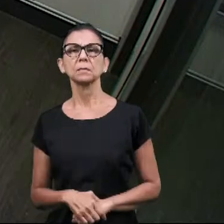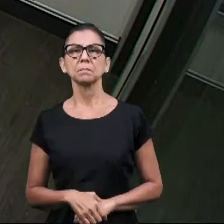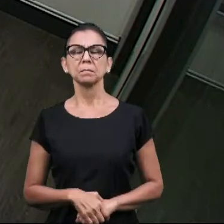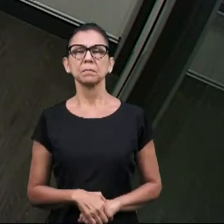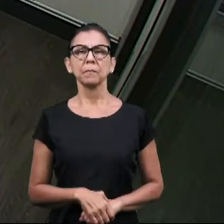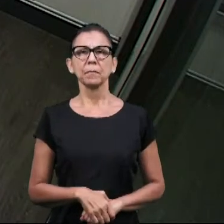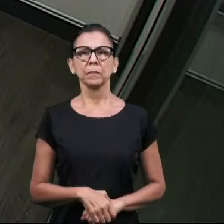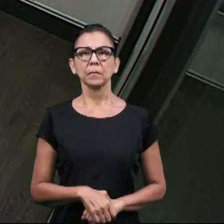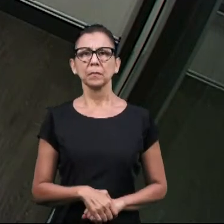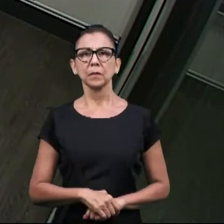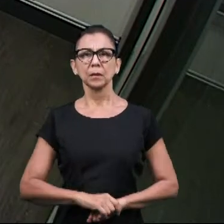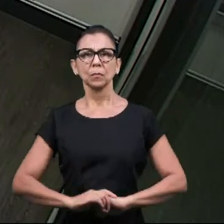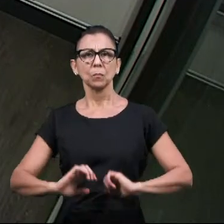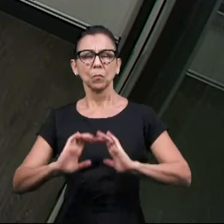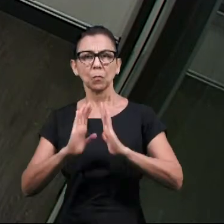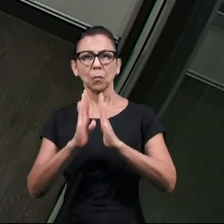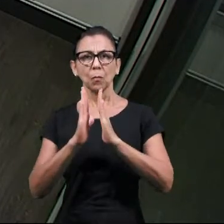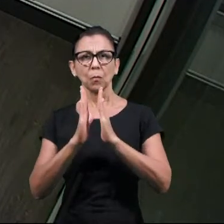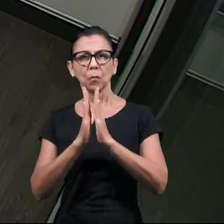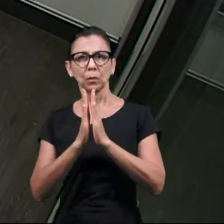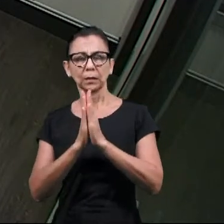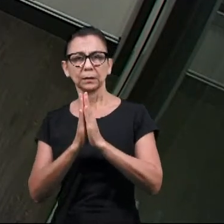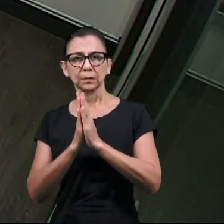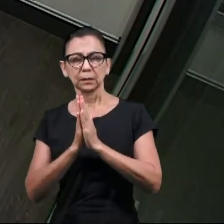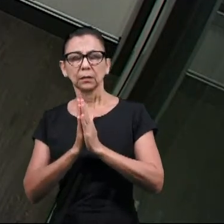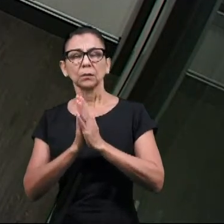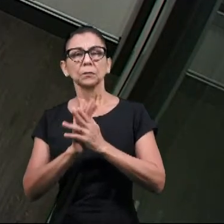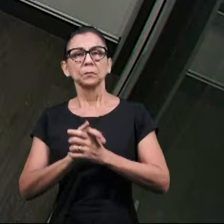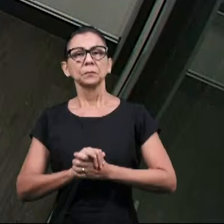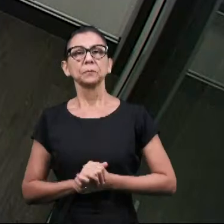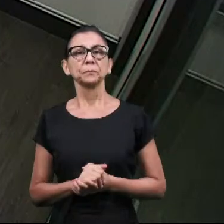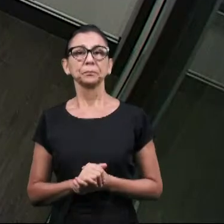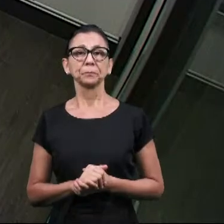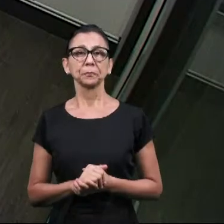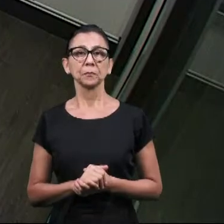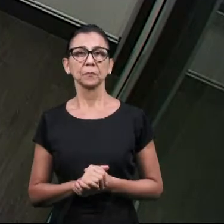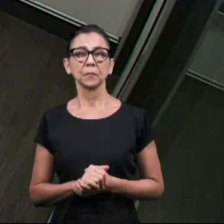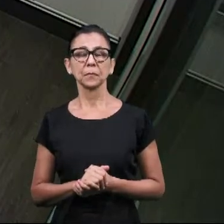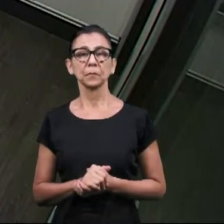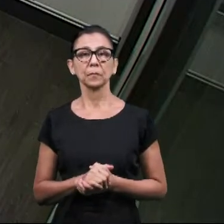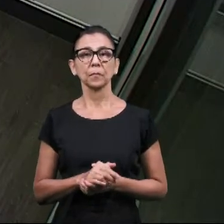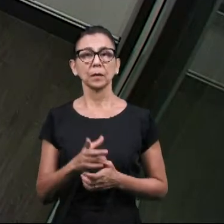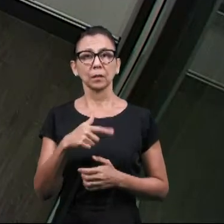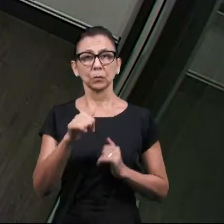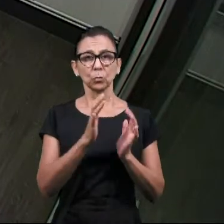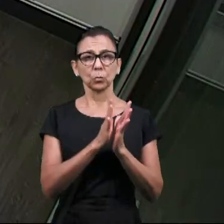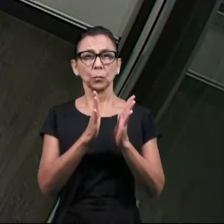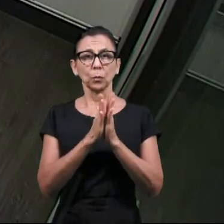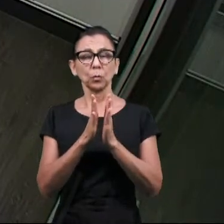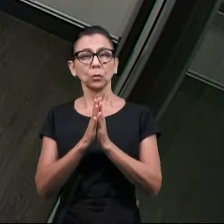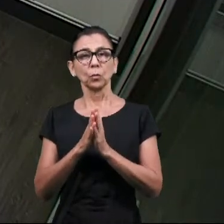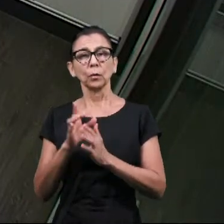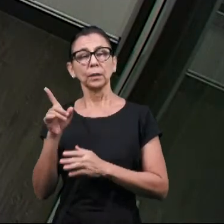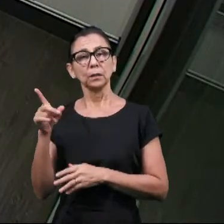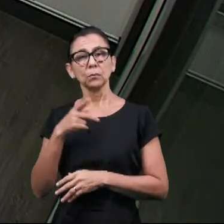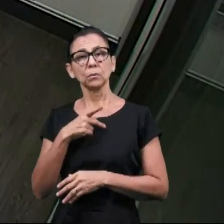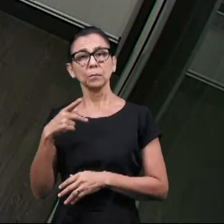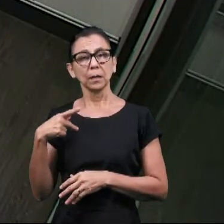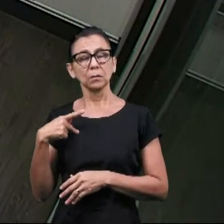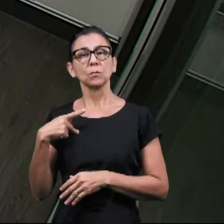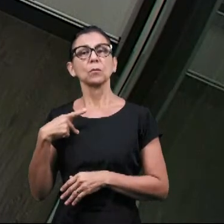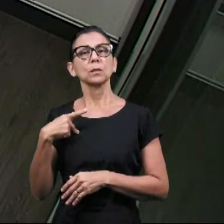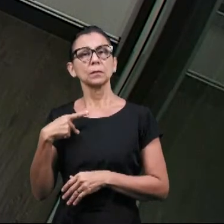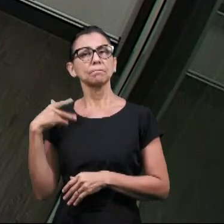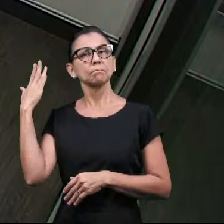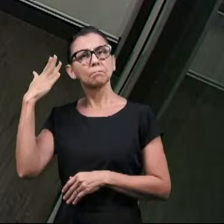com relação trouxeram ali as mensagens o que nós ali sabe Elias vós contemplamos é a alegria dos